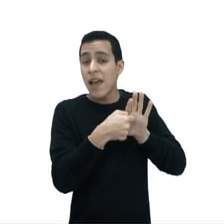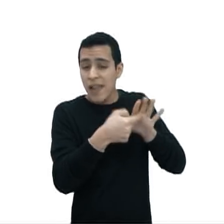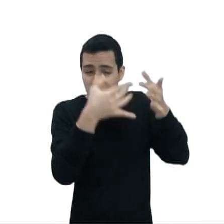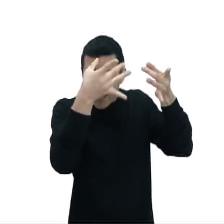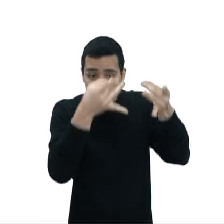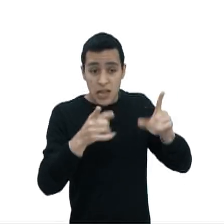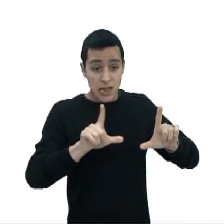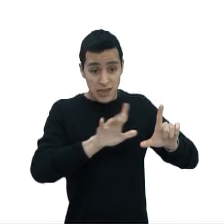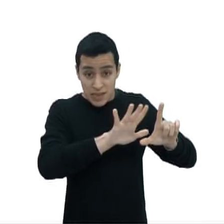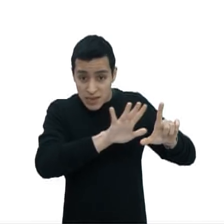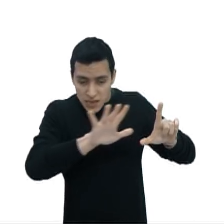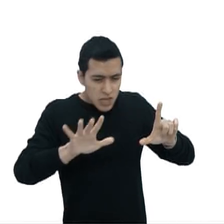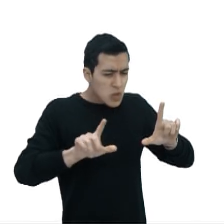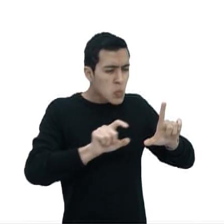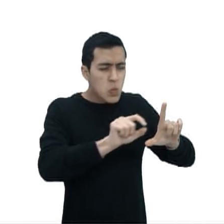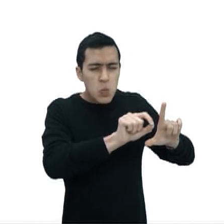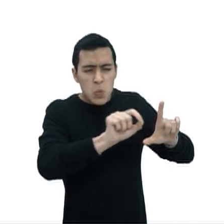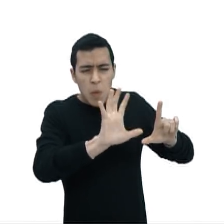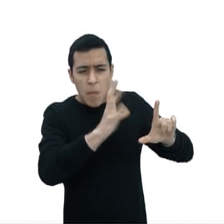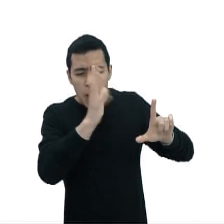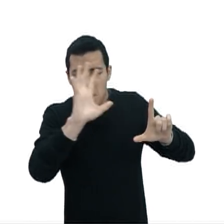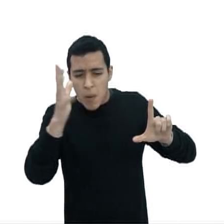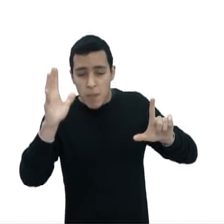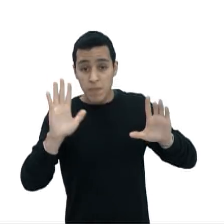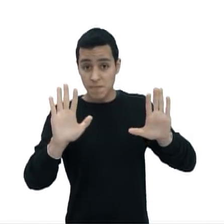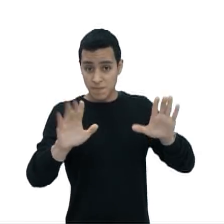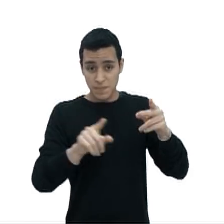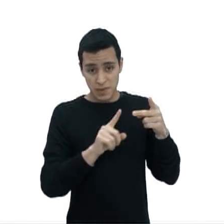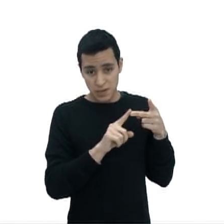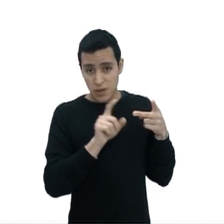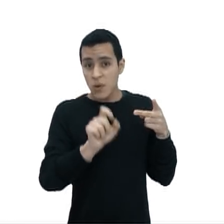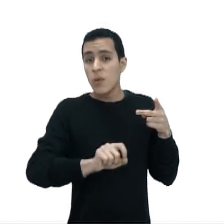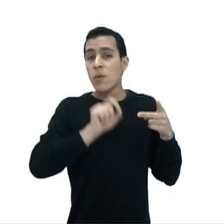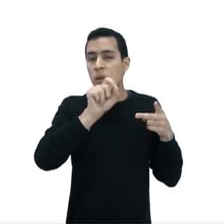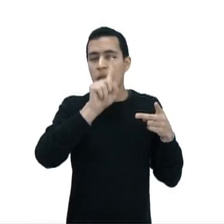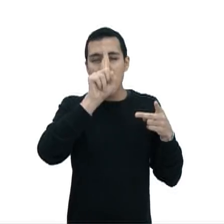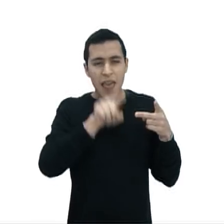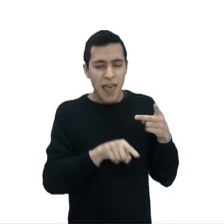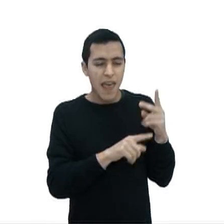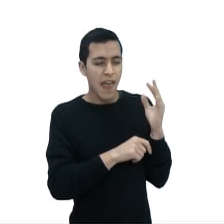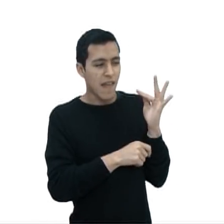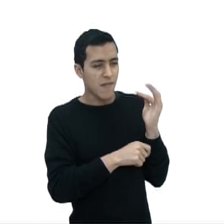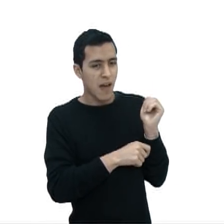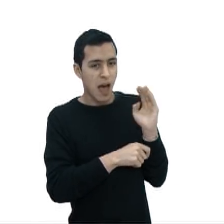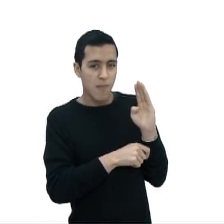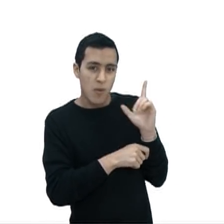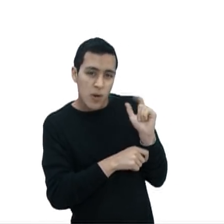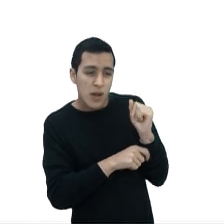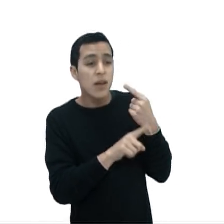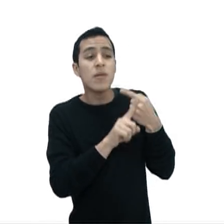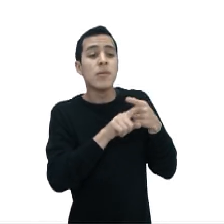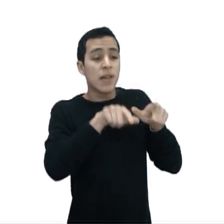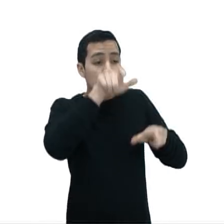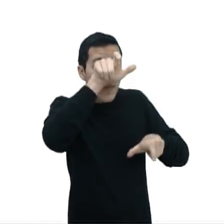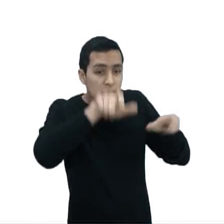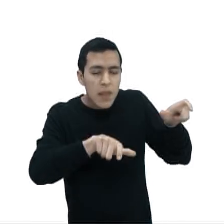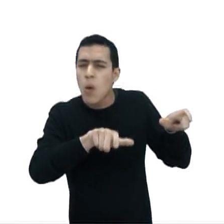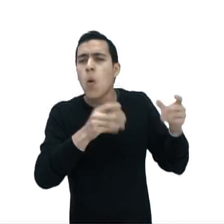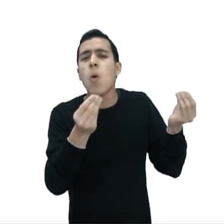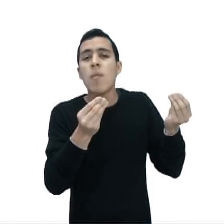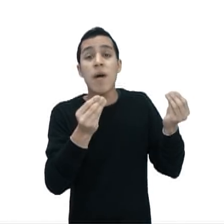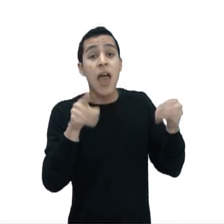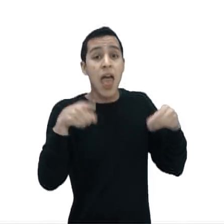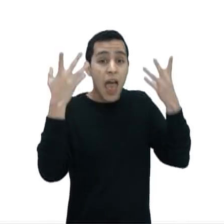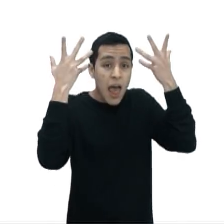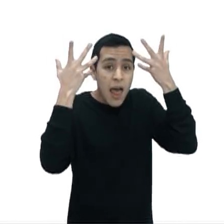de um cenário onde ocorrem os acontecimentos? Segunda alternativa. É uma fábula, pois apresenta animais como personagens